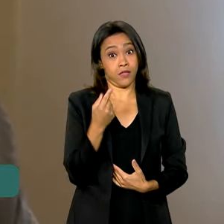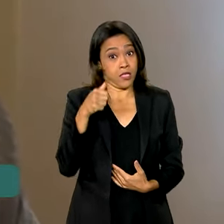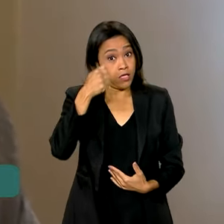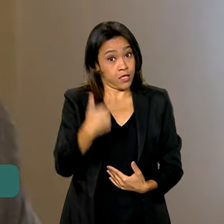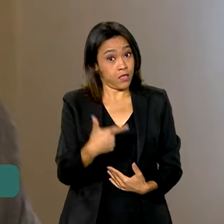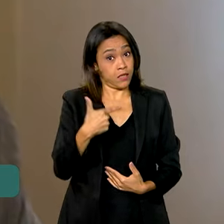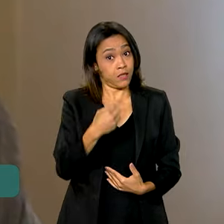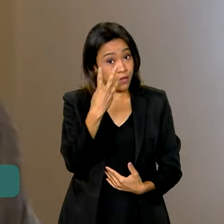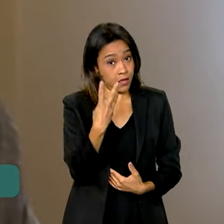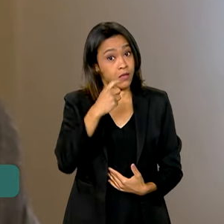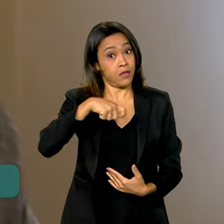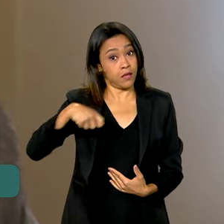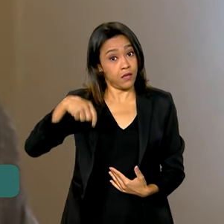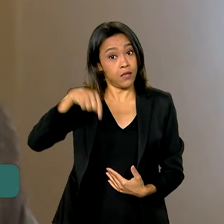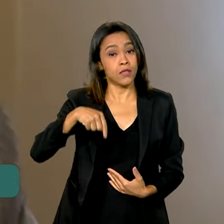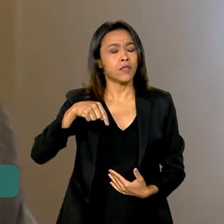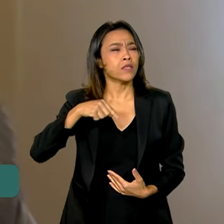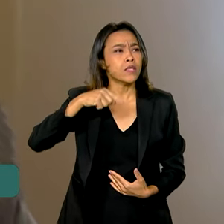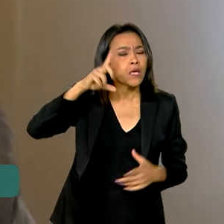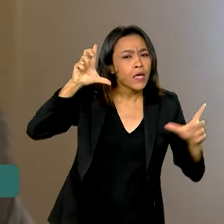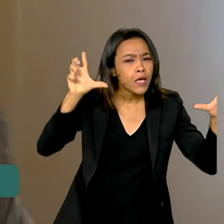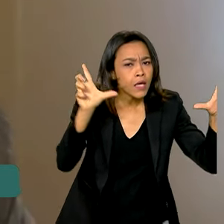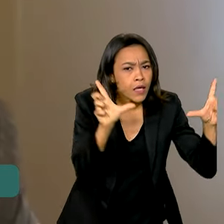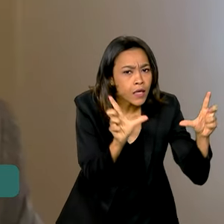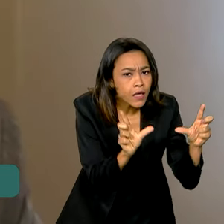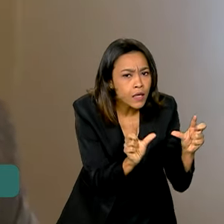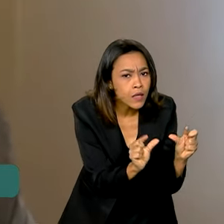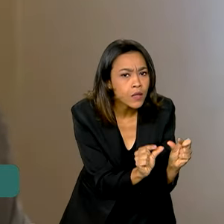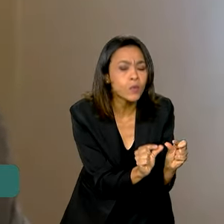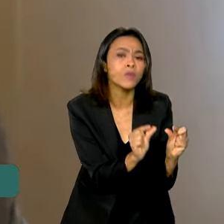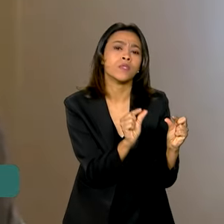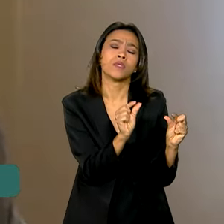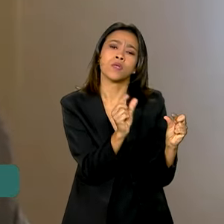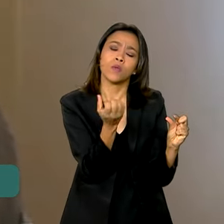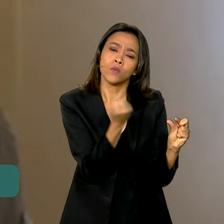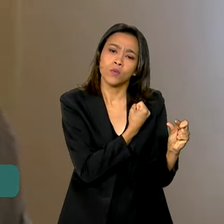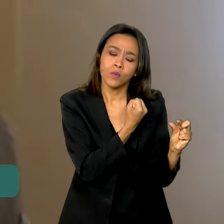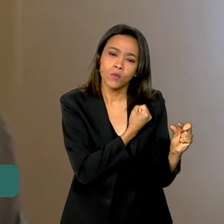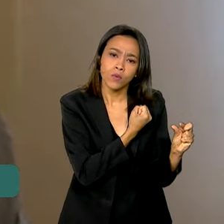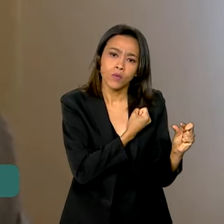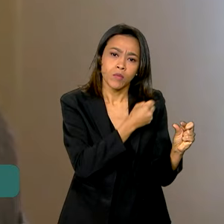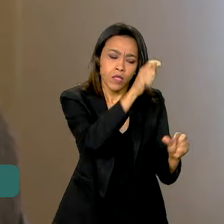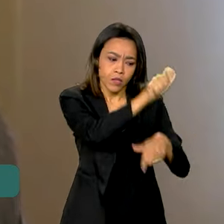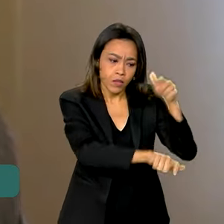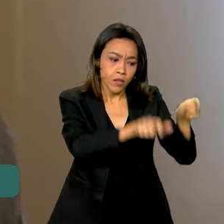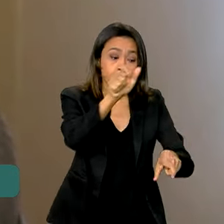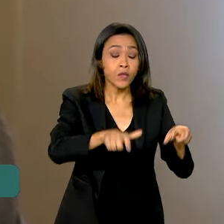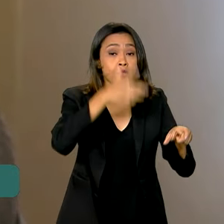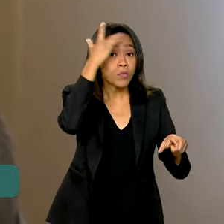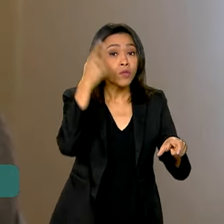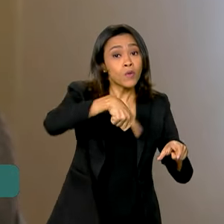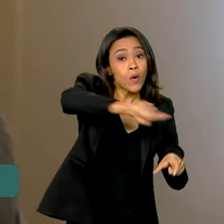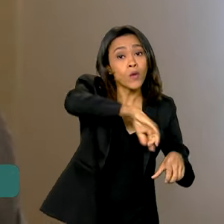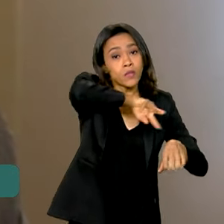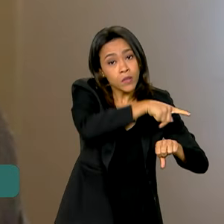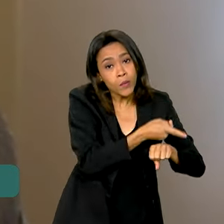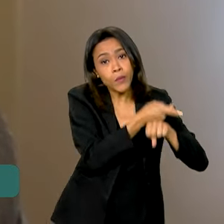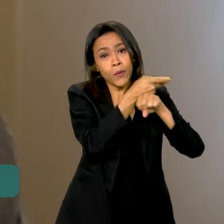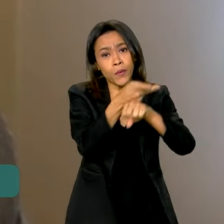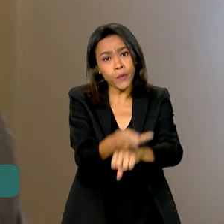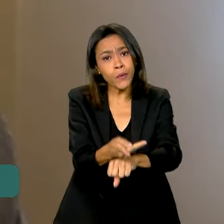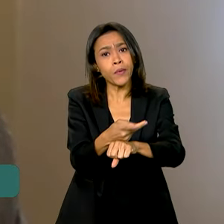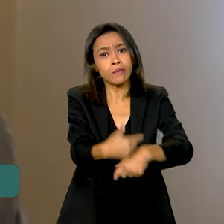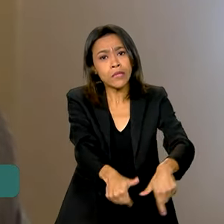trimestre, a redução importante do contingente de pessoas que procuram trabalho há mais